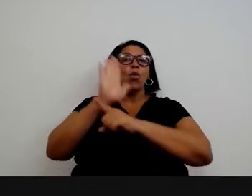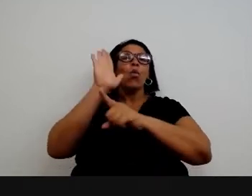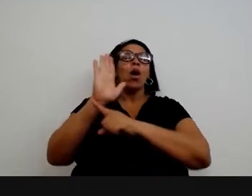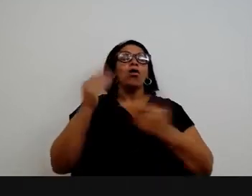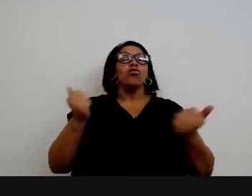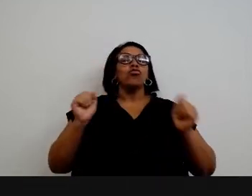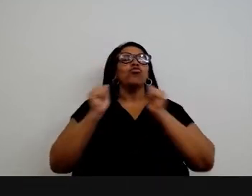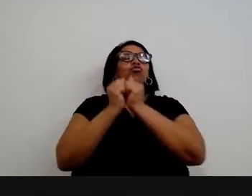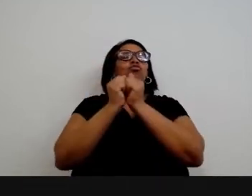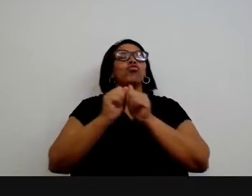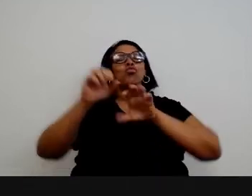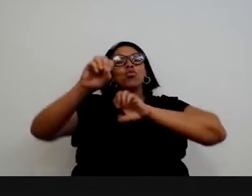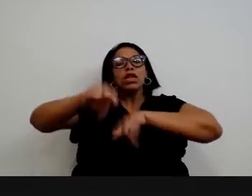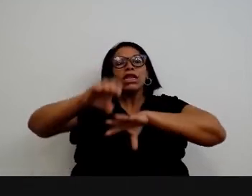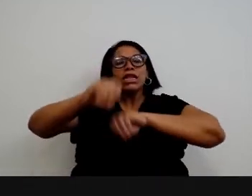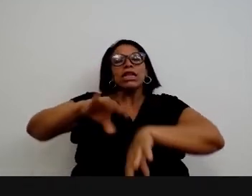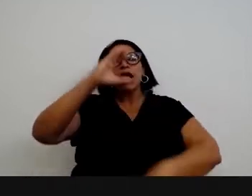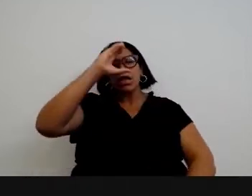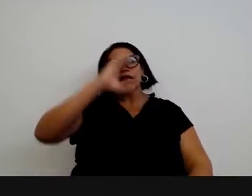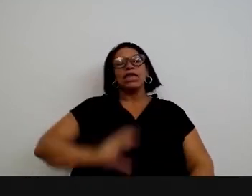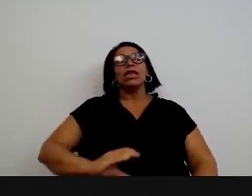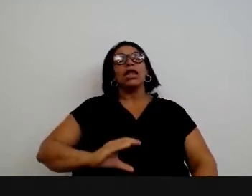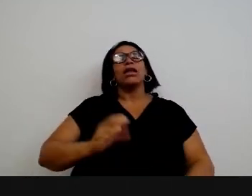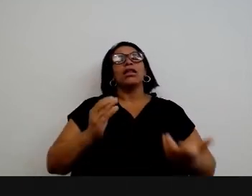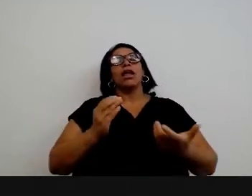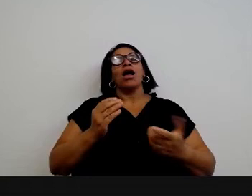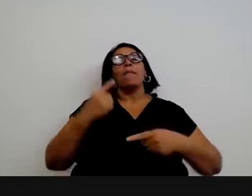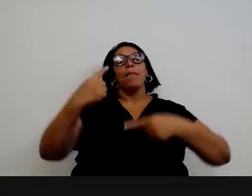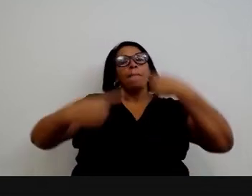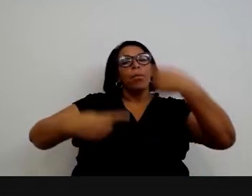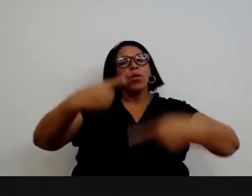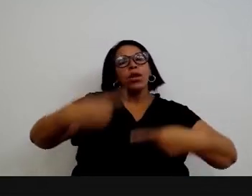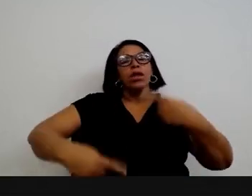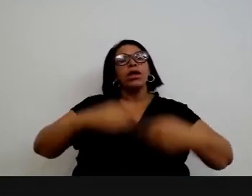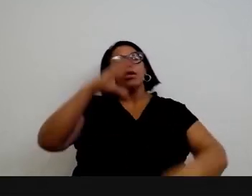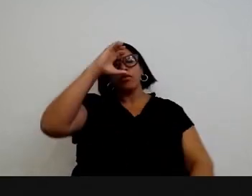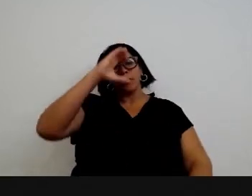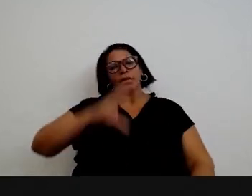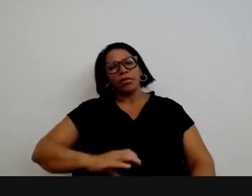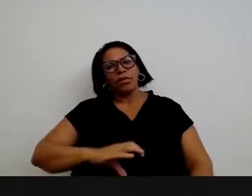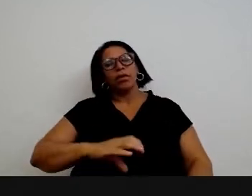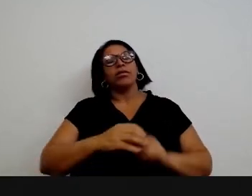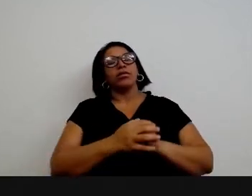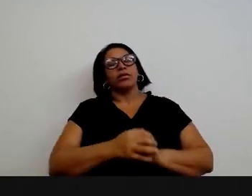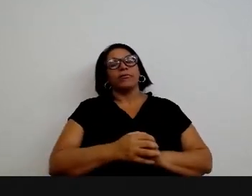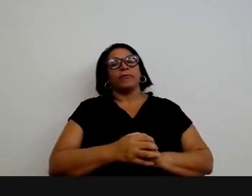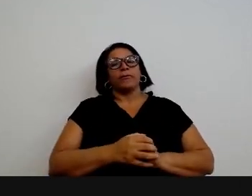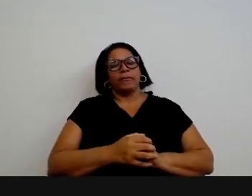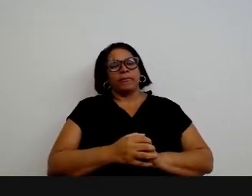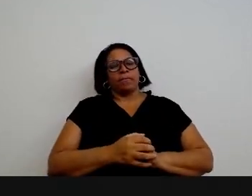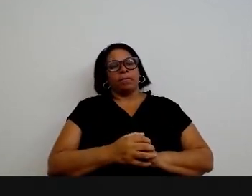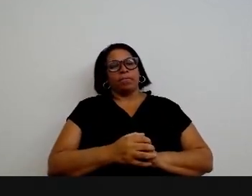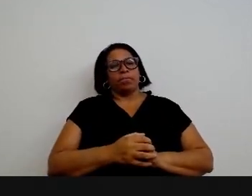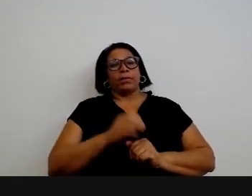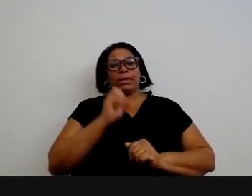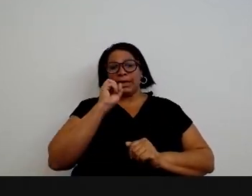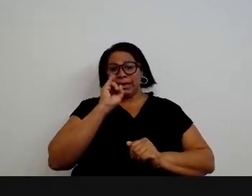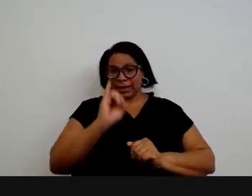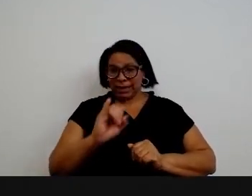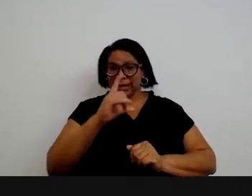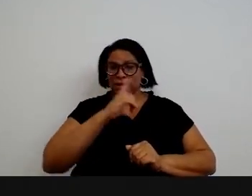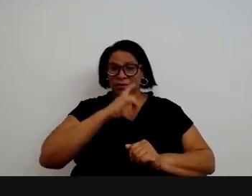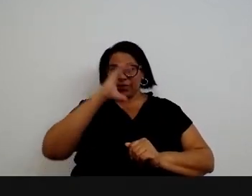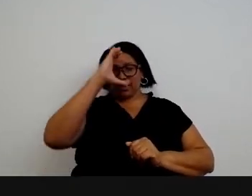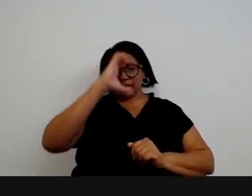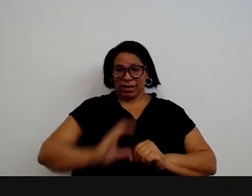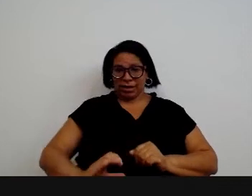educação cidadã, numa educação para a política, para a cidadania, para a democracia? Se nós estivéssemos